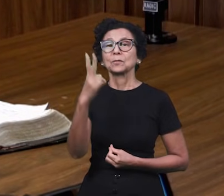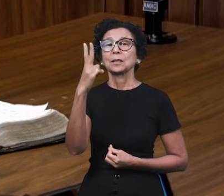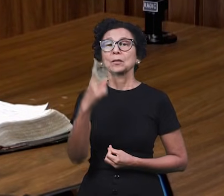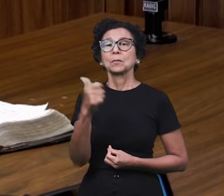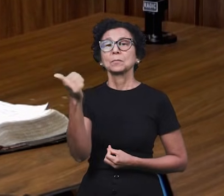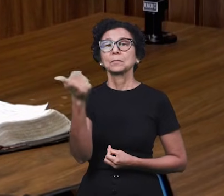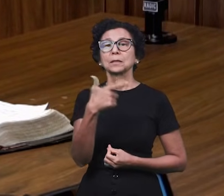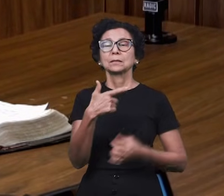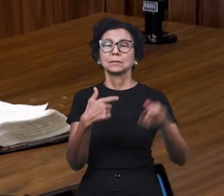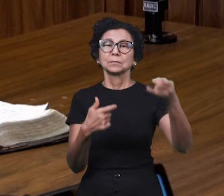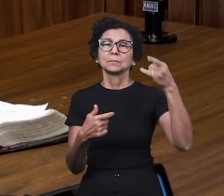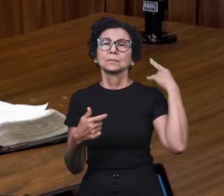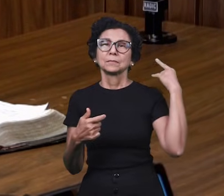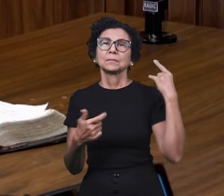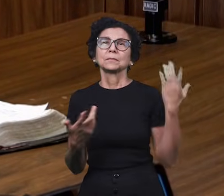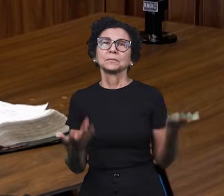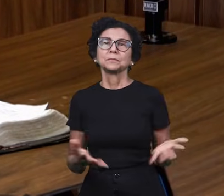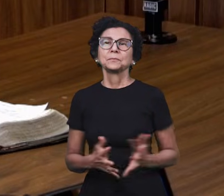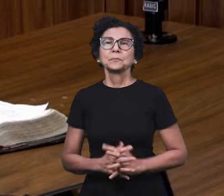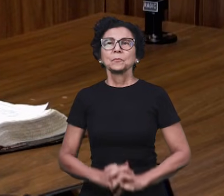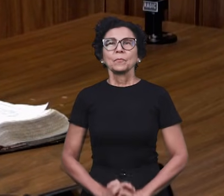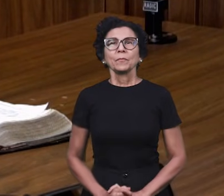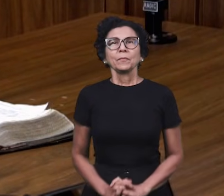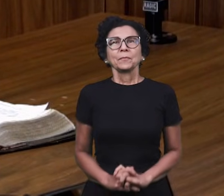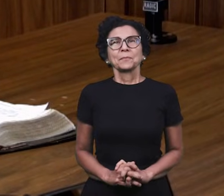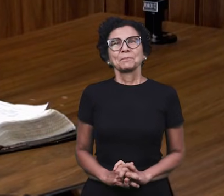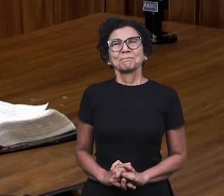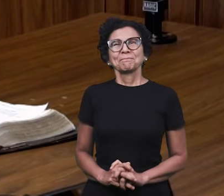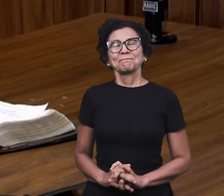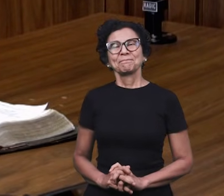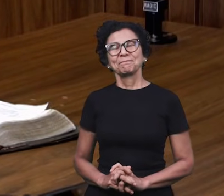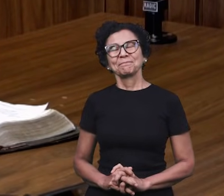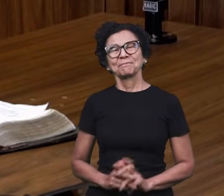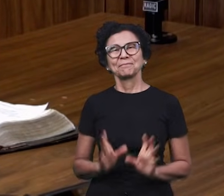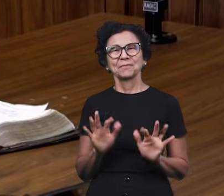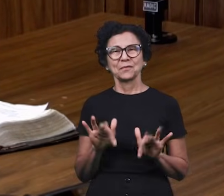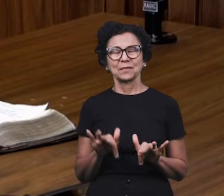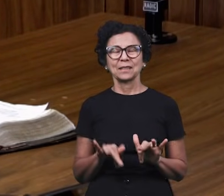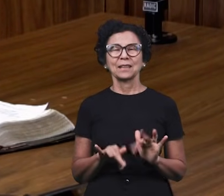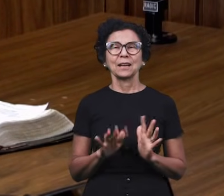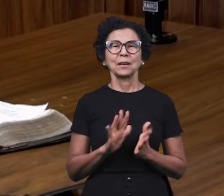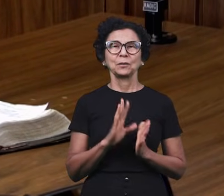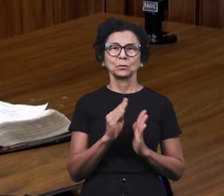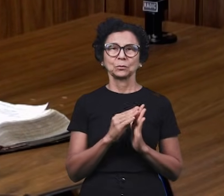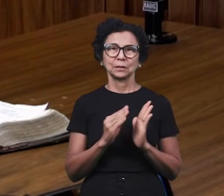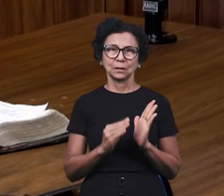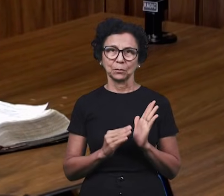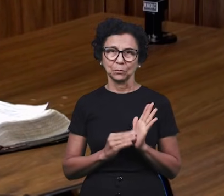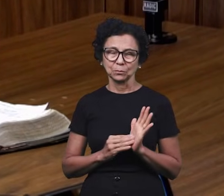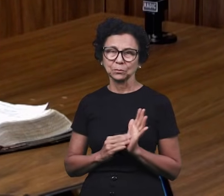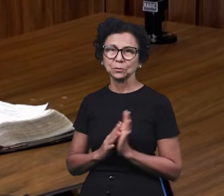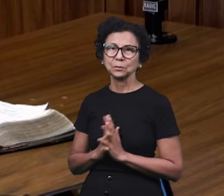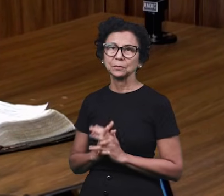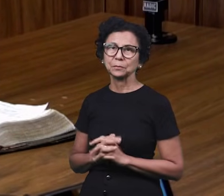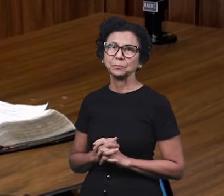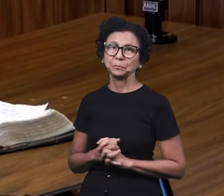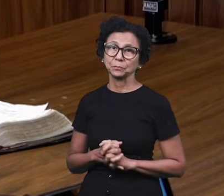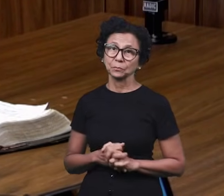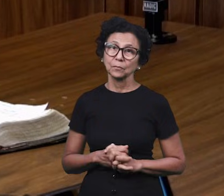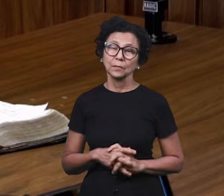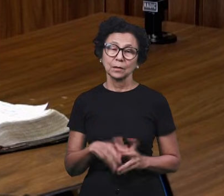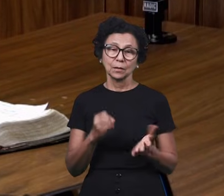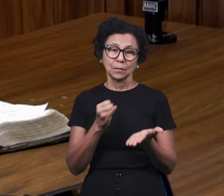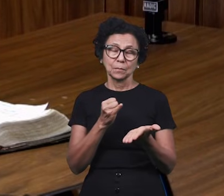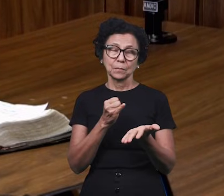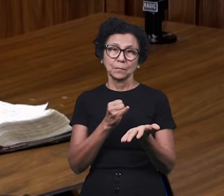pastor Fred colocou aqui muito bem. Meus irmãos, estamos aqui chegando no final de mais um episódio sobre o coletor